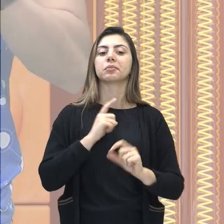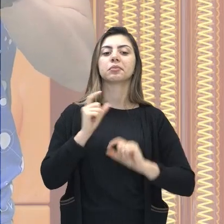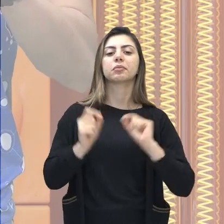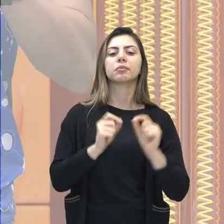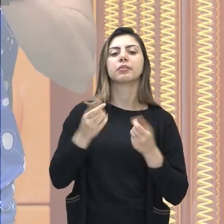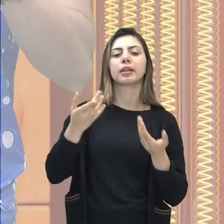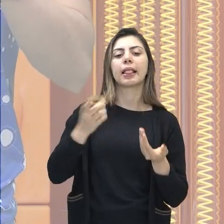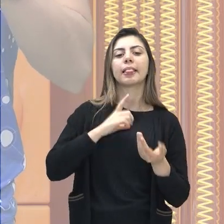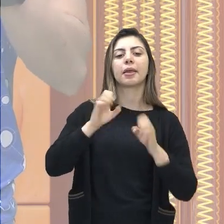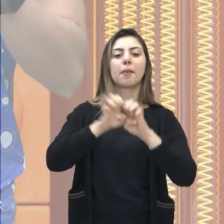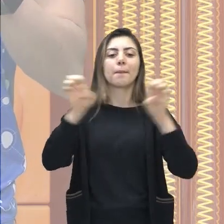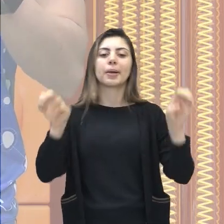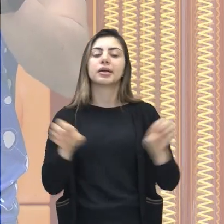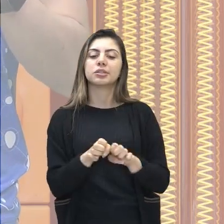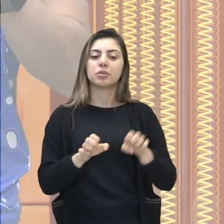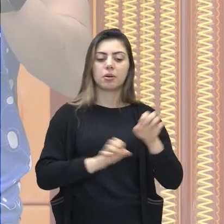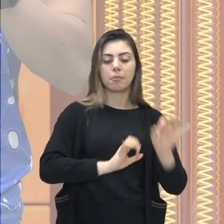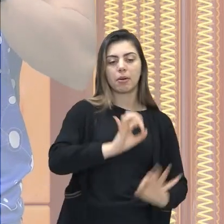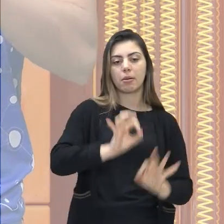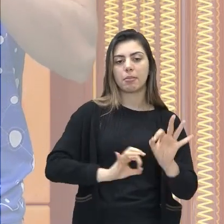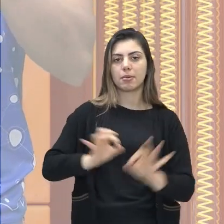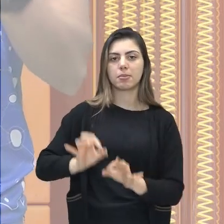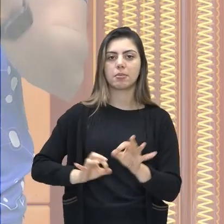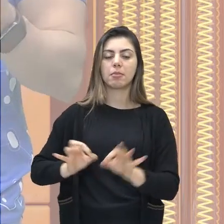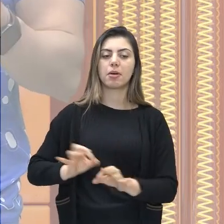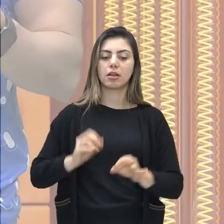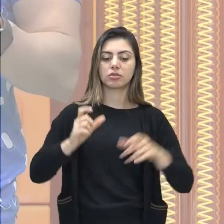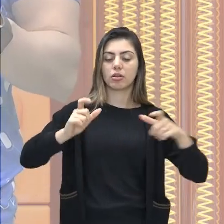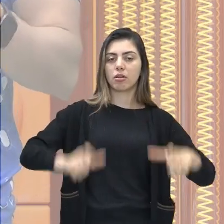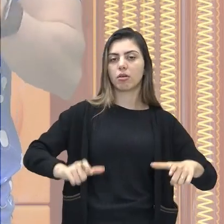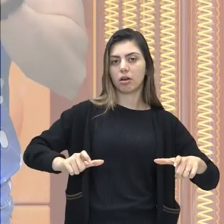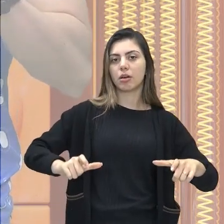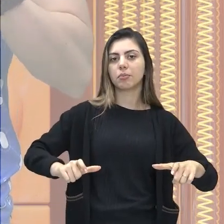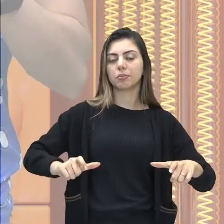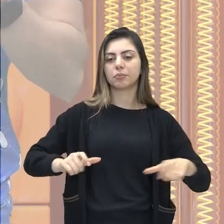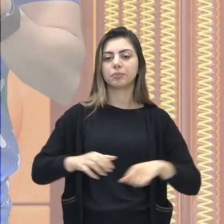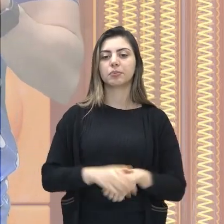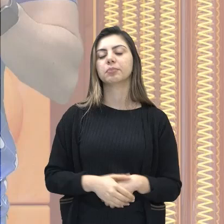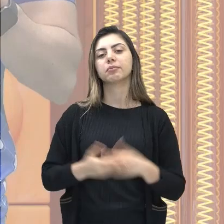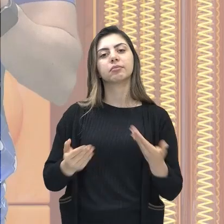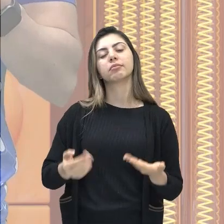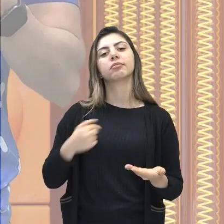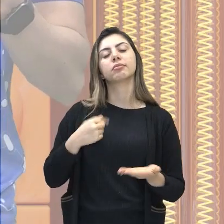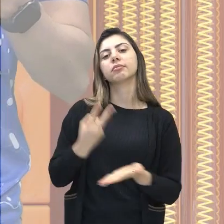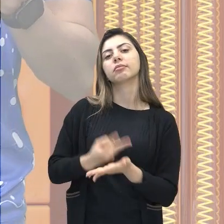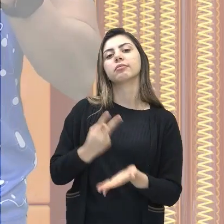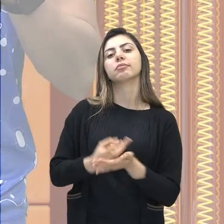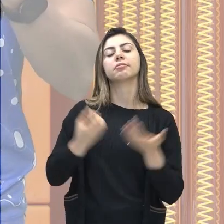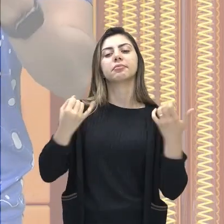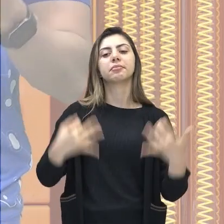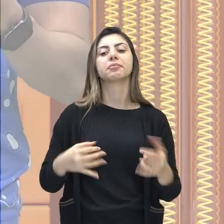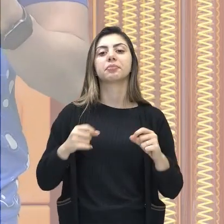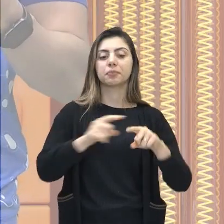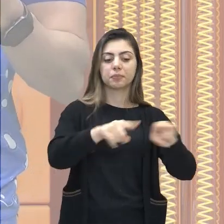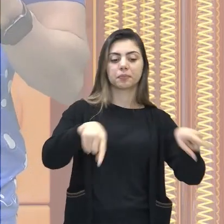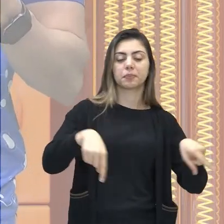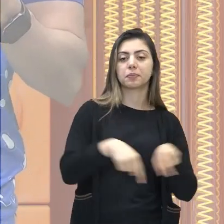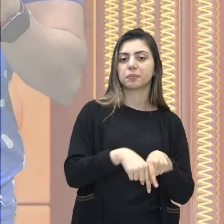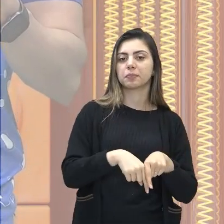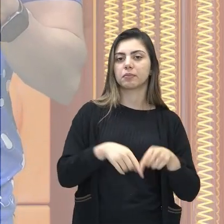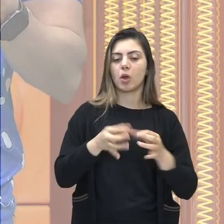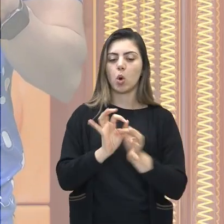uma estrutura organizada ali nas grandes propriedades, né? Eu sempre costumo dizer para vocês que as grandes propriedades,